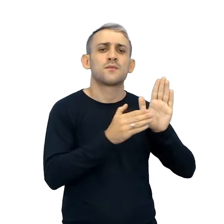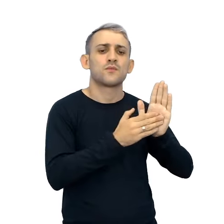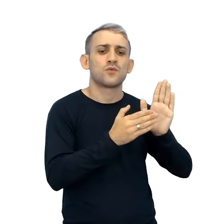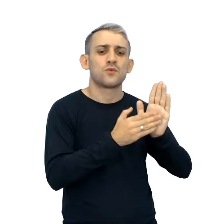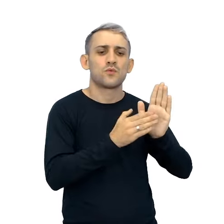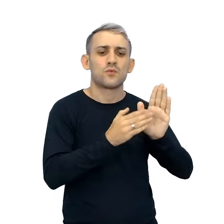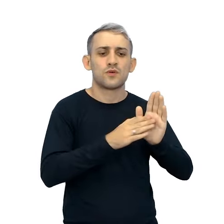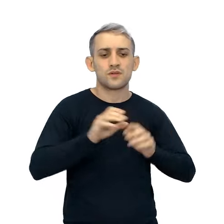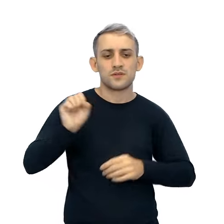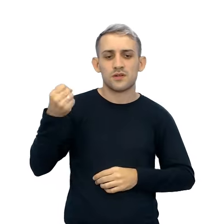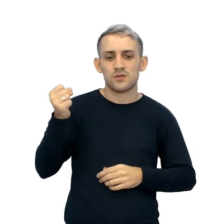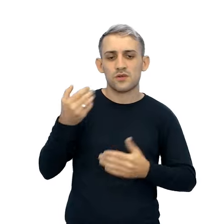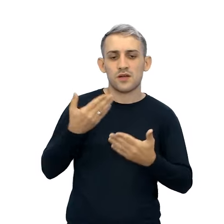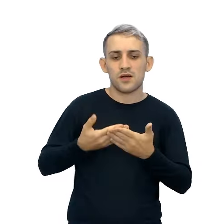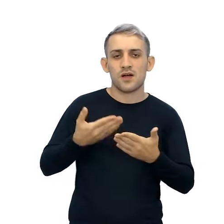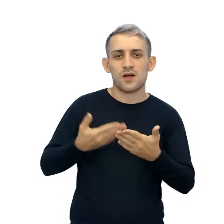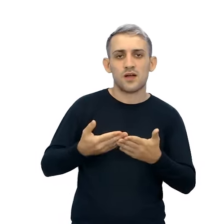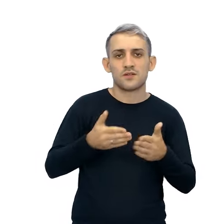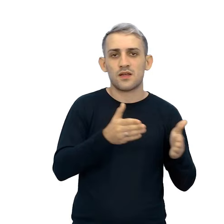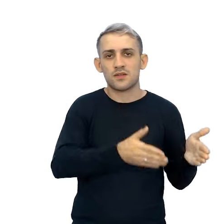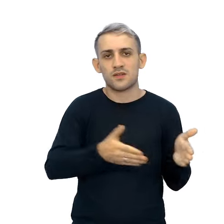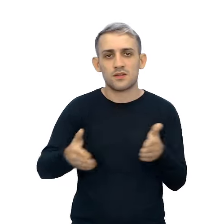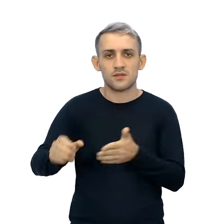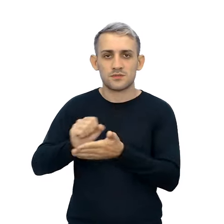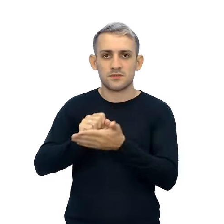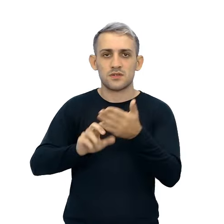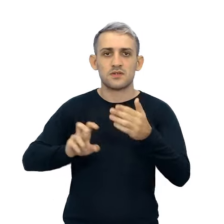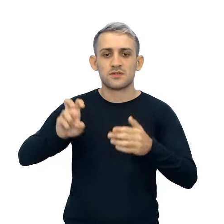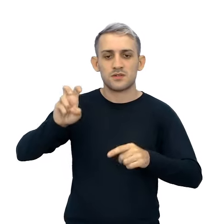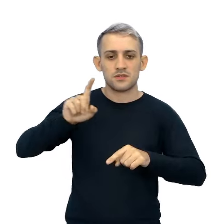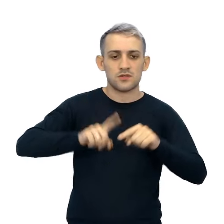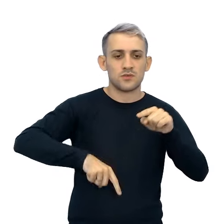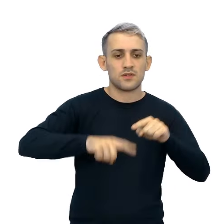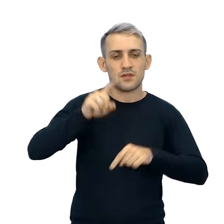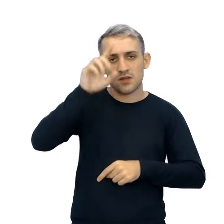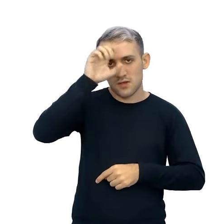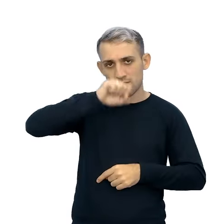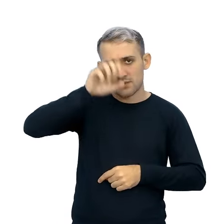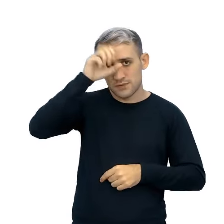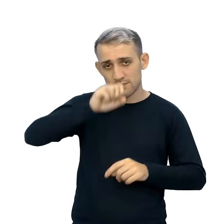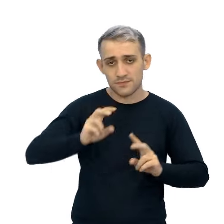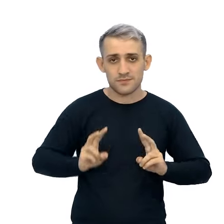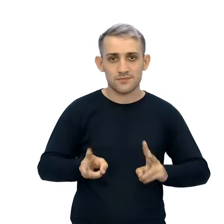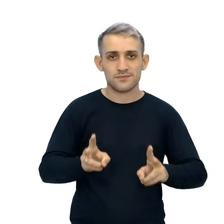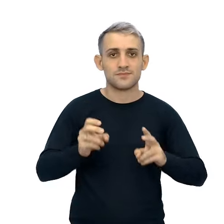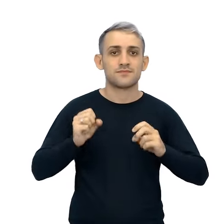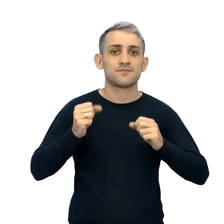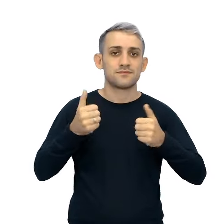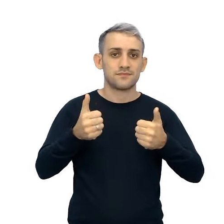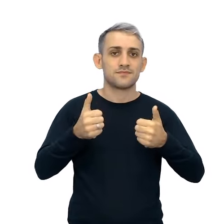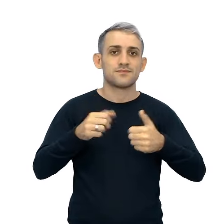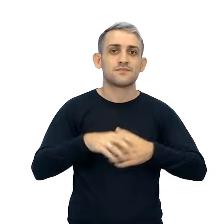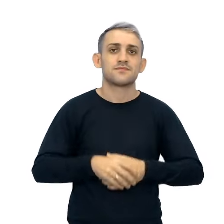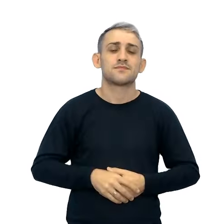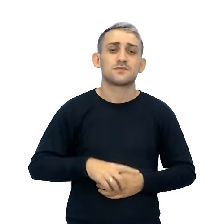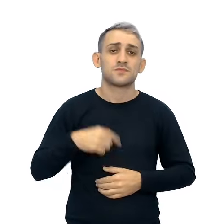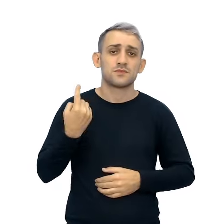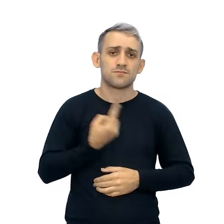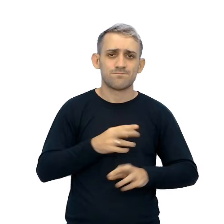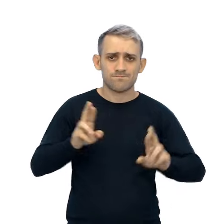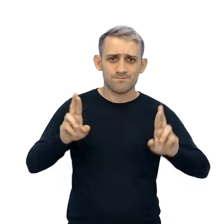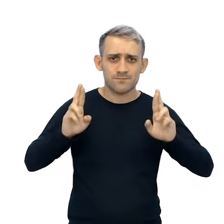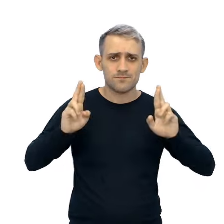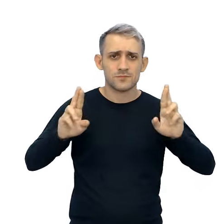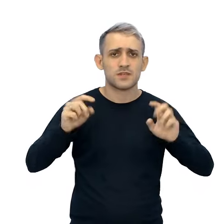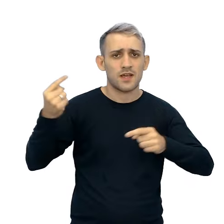nas 8 aulas da sequência de atividades 5 do material Aprender Sempre, ok? Esperamos, então, que a